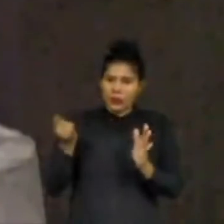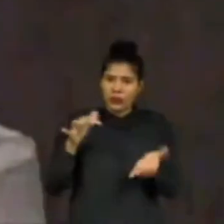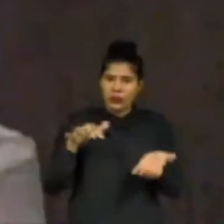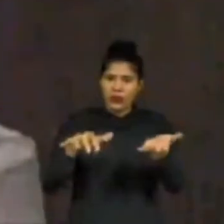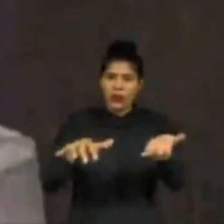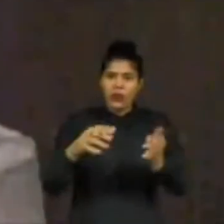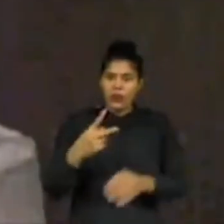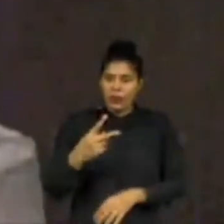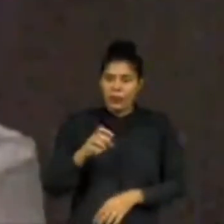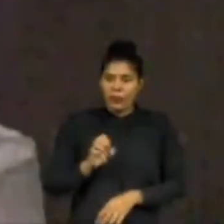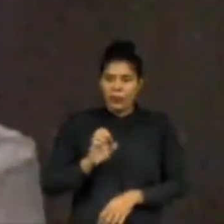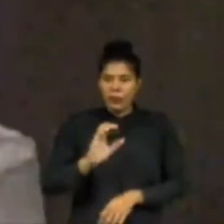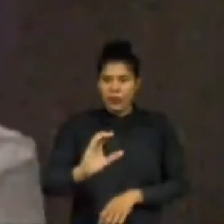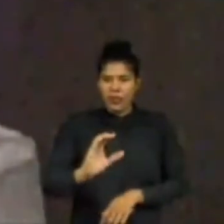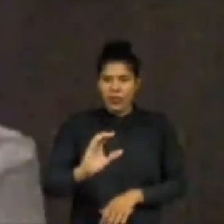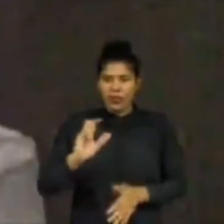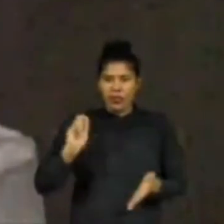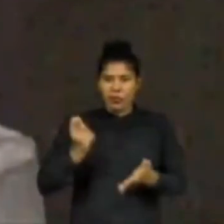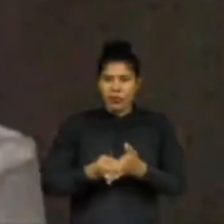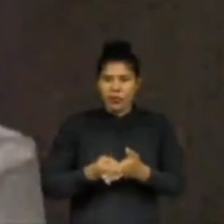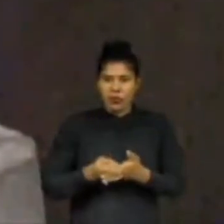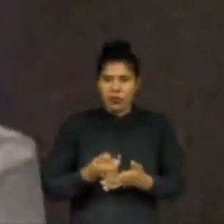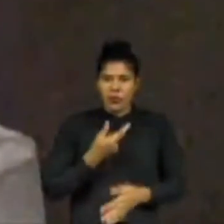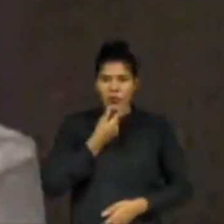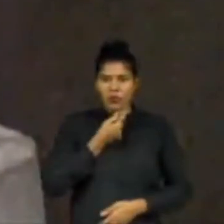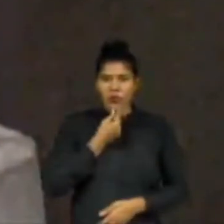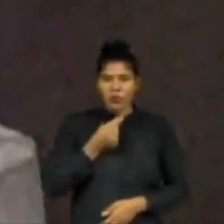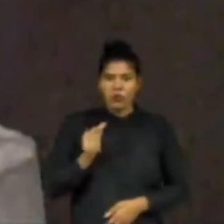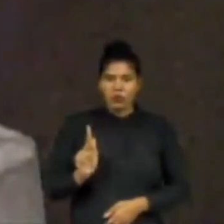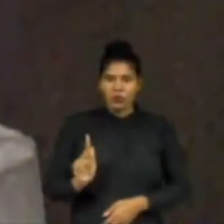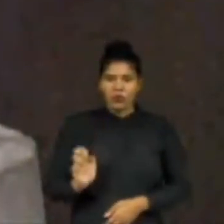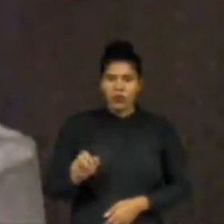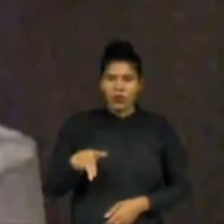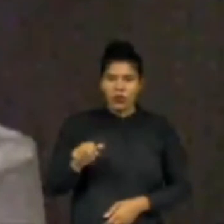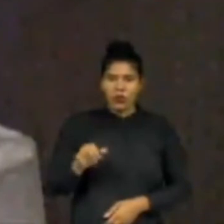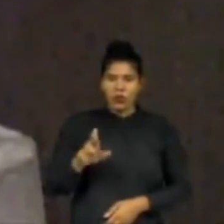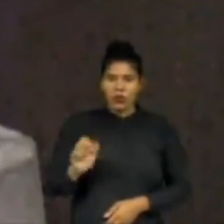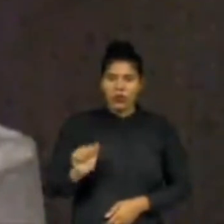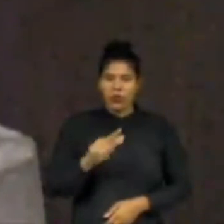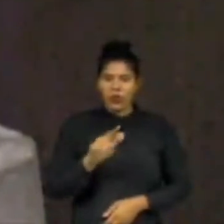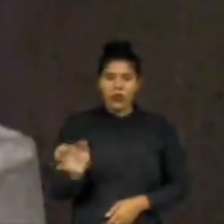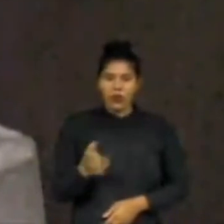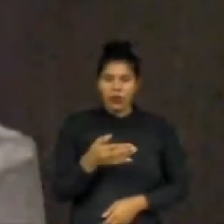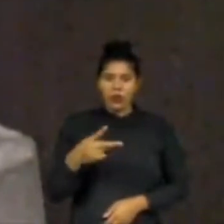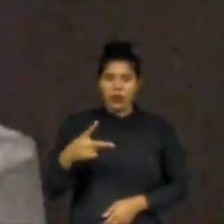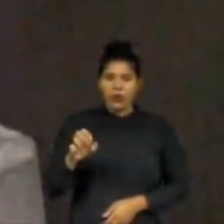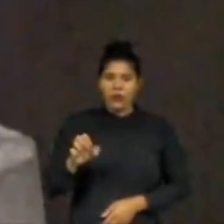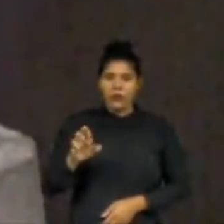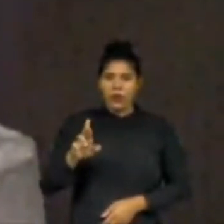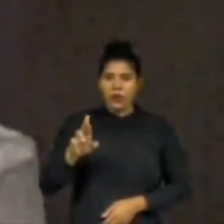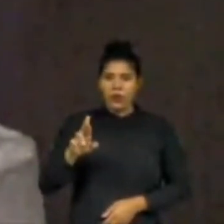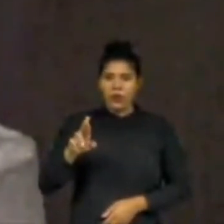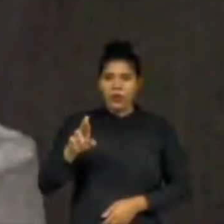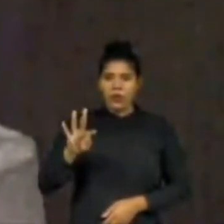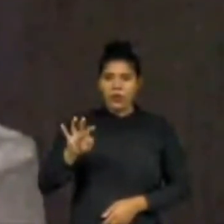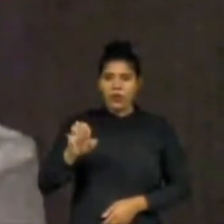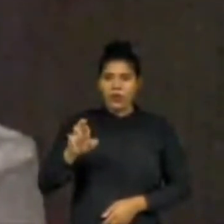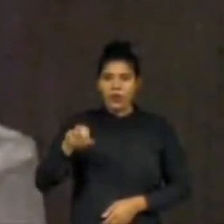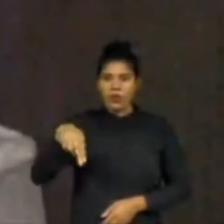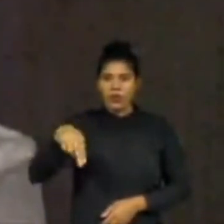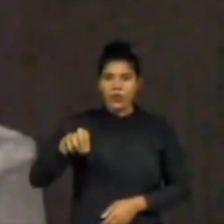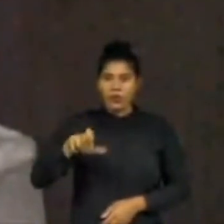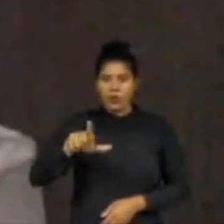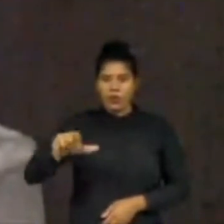esta PEC, repito, do general Peternelli, que quer obrigar, ou seja, o comando, eu vou repetir